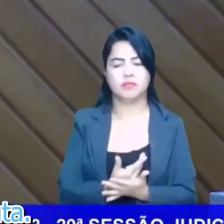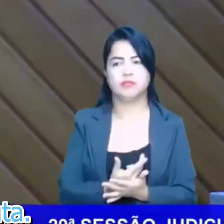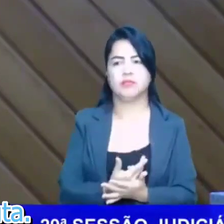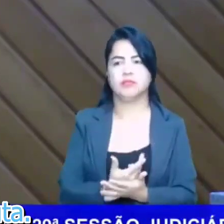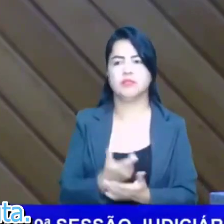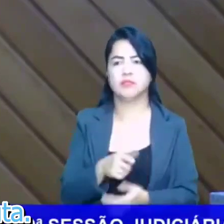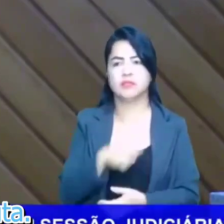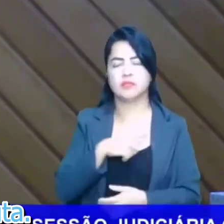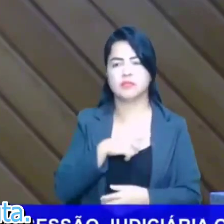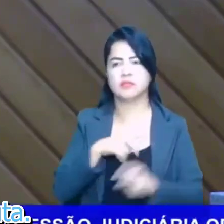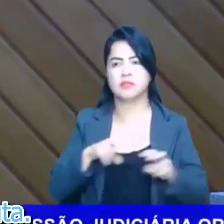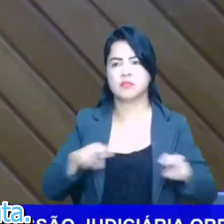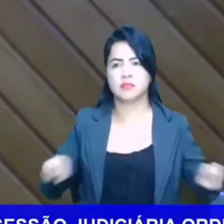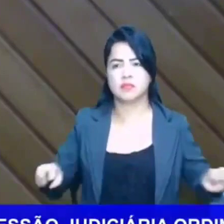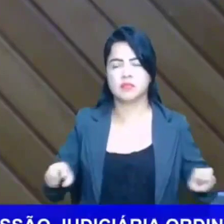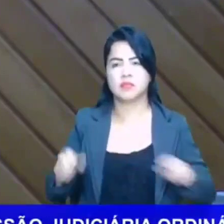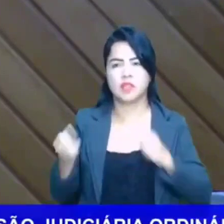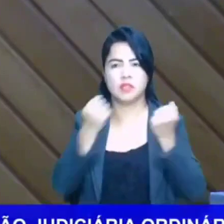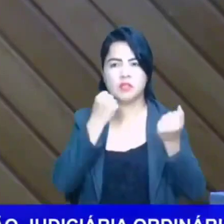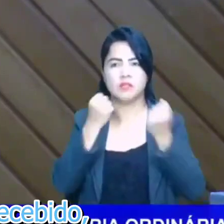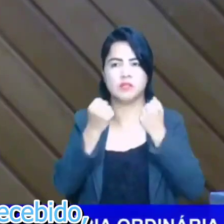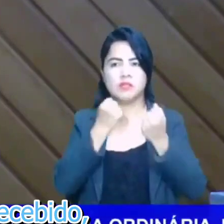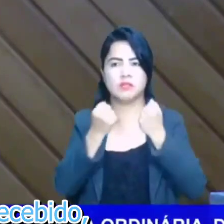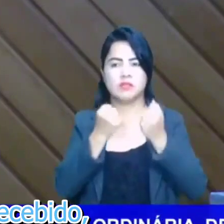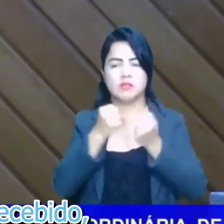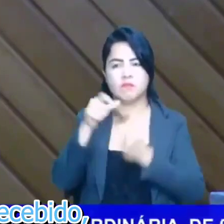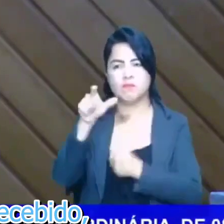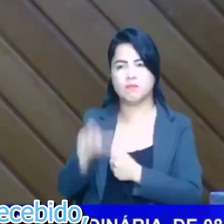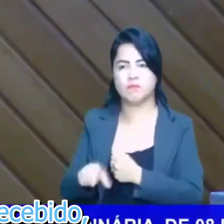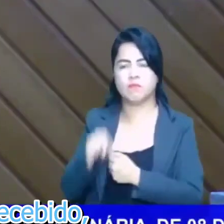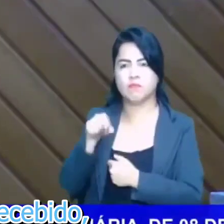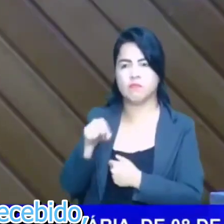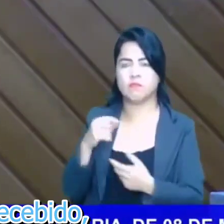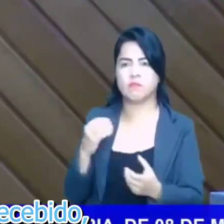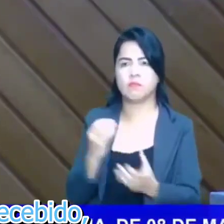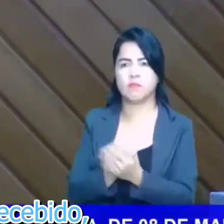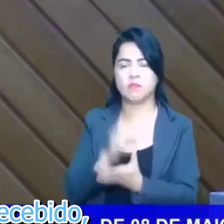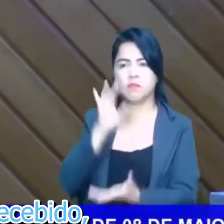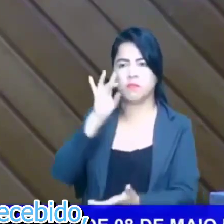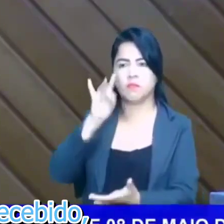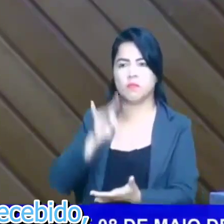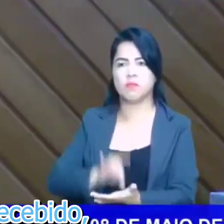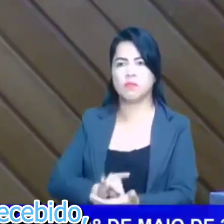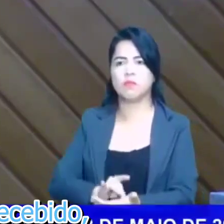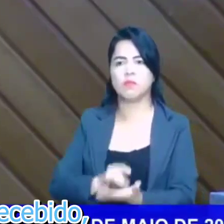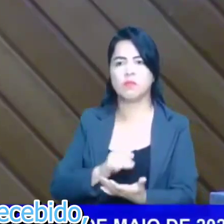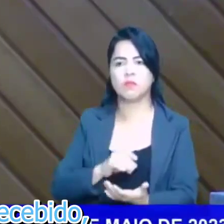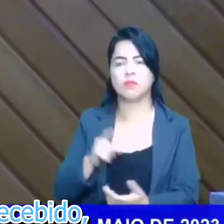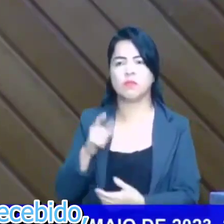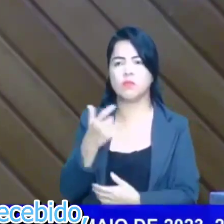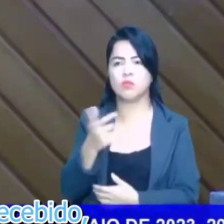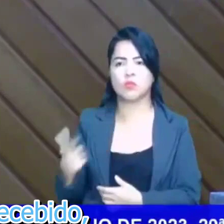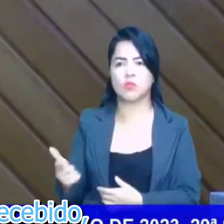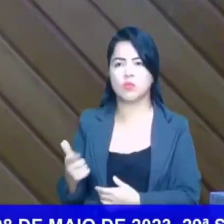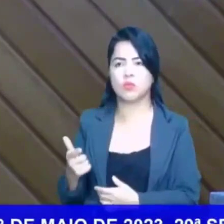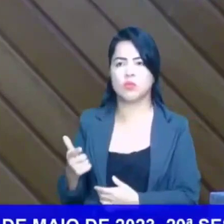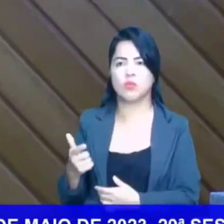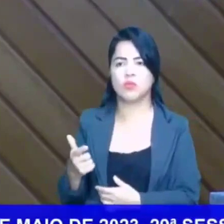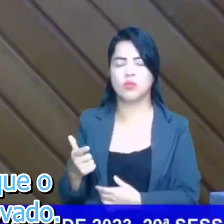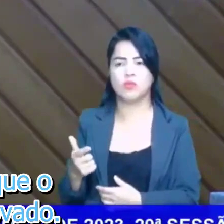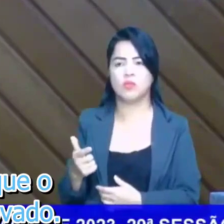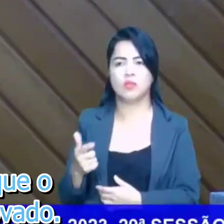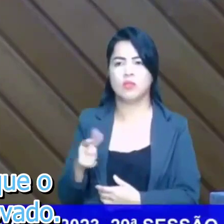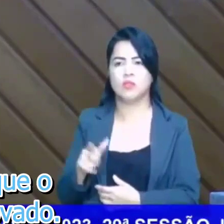Esse tribunal avaliou a conduta. Naquele processo originário, a parte nunca negou ter